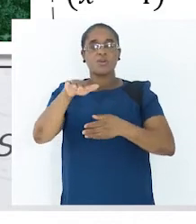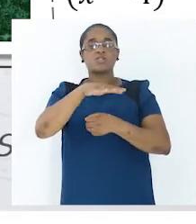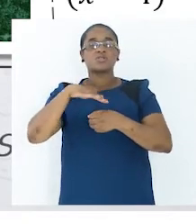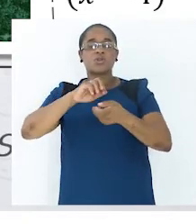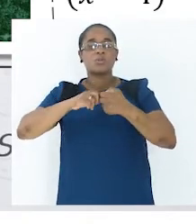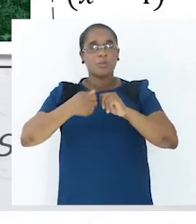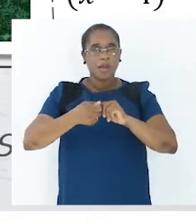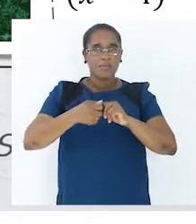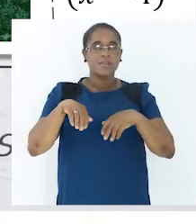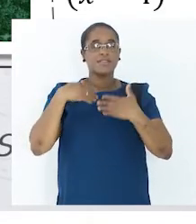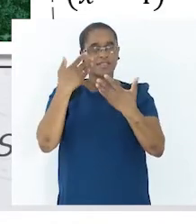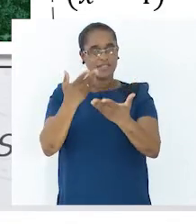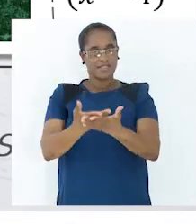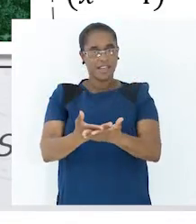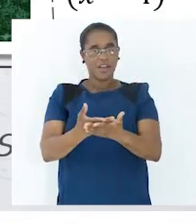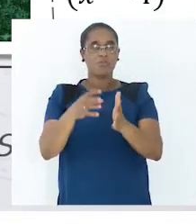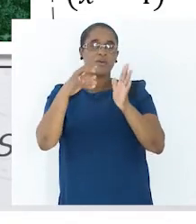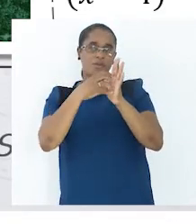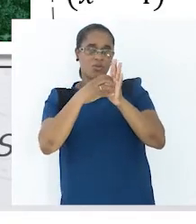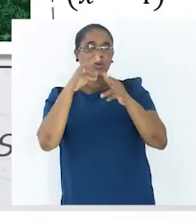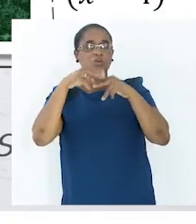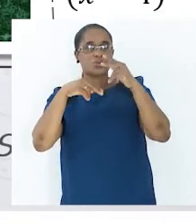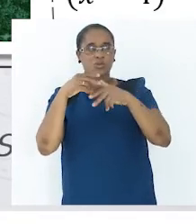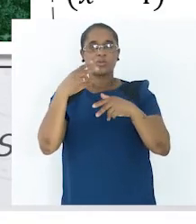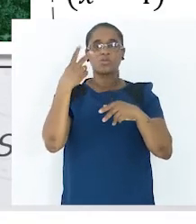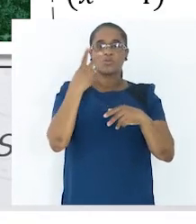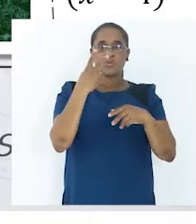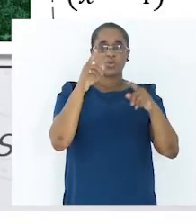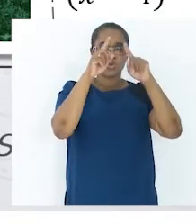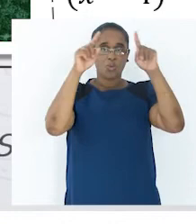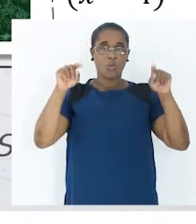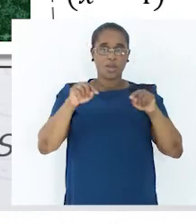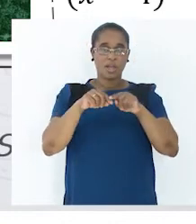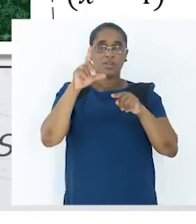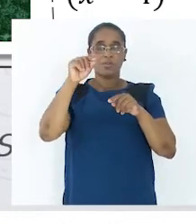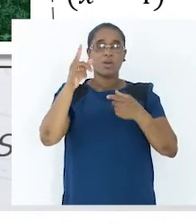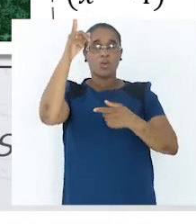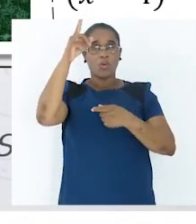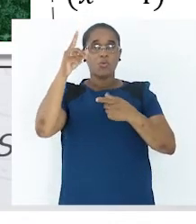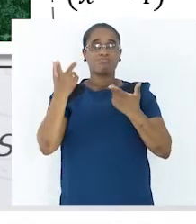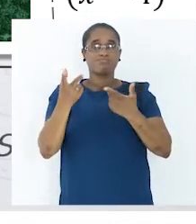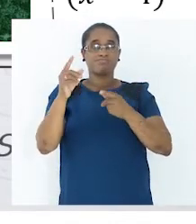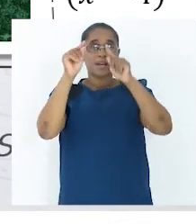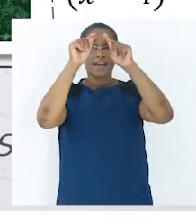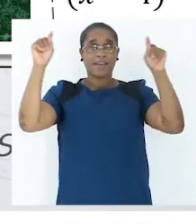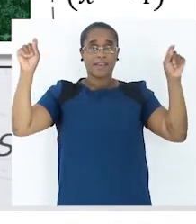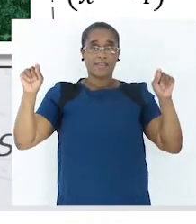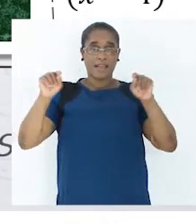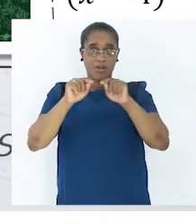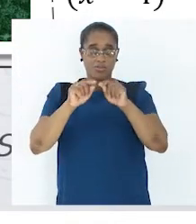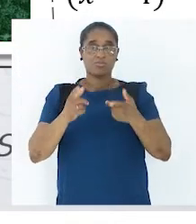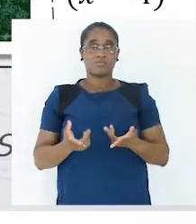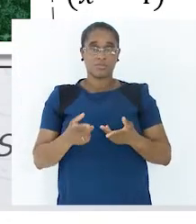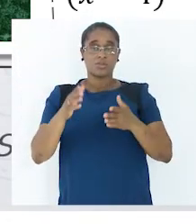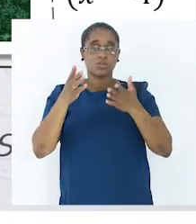que se dá uma figura composta por dois quadrados e um retângulo, em que no quadrado maior o